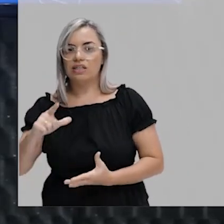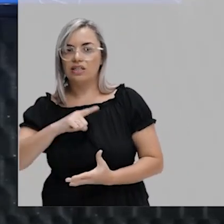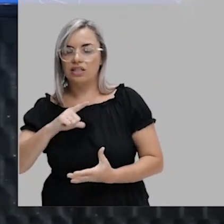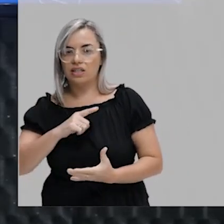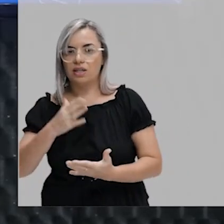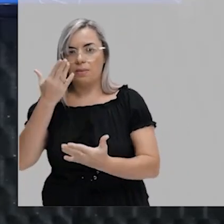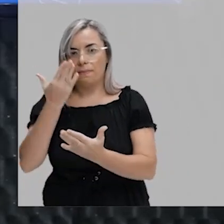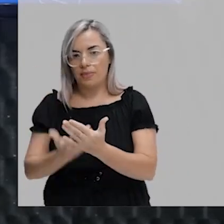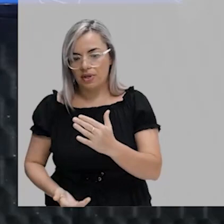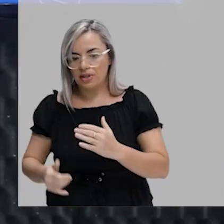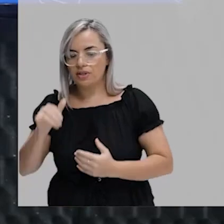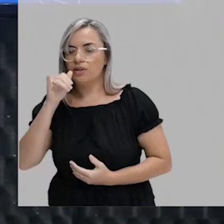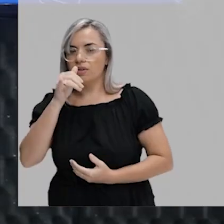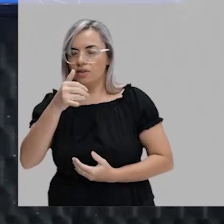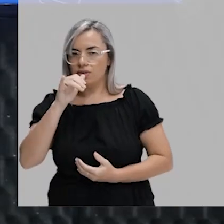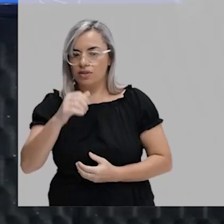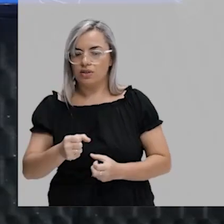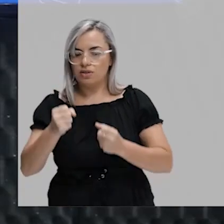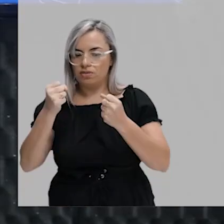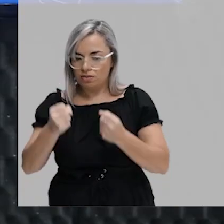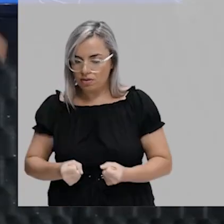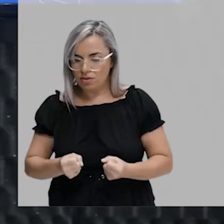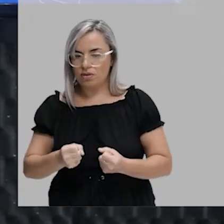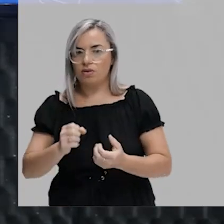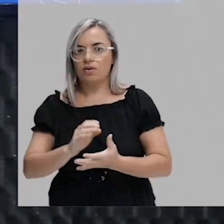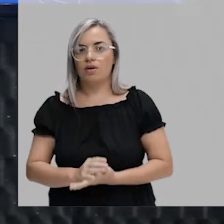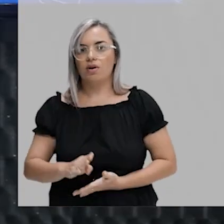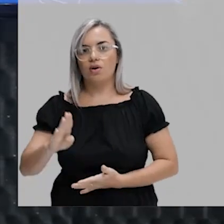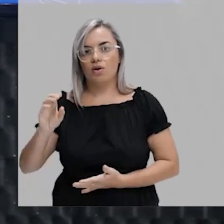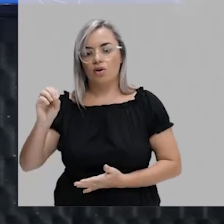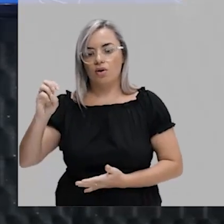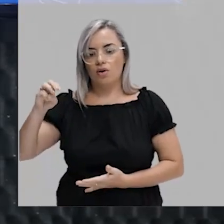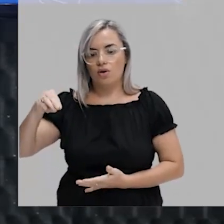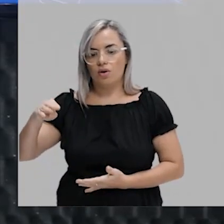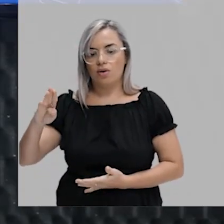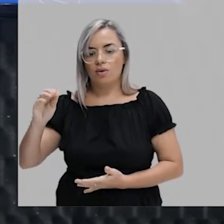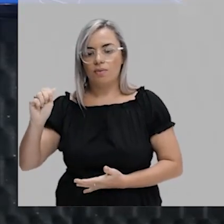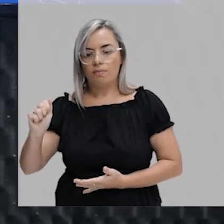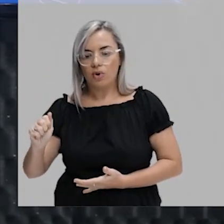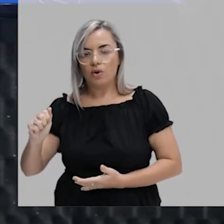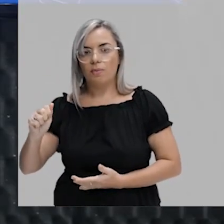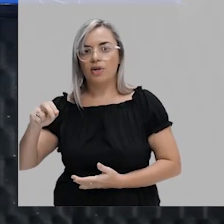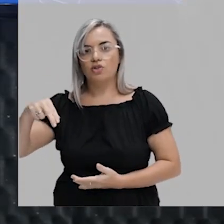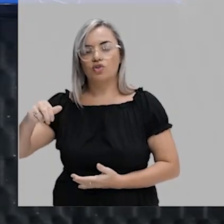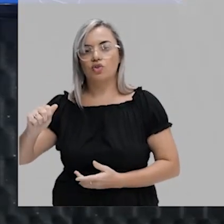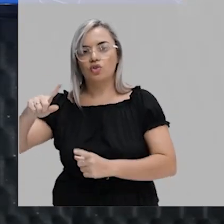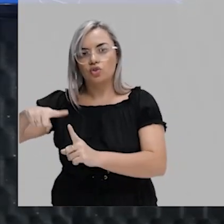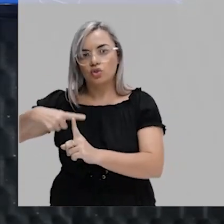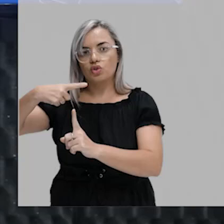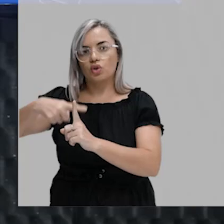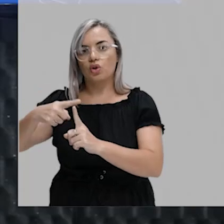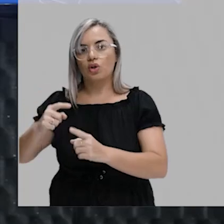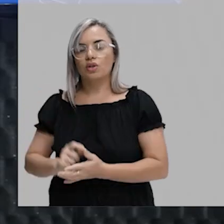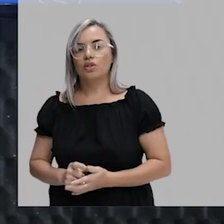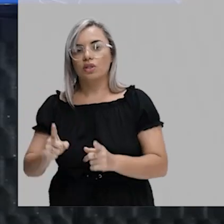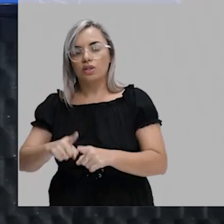gasto energético, eu posso citar para vocês a bomba de sódio e potássio, tá?